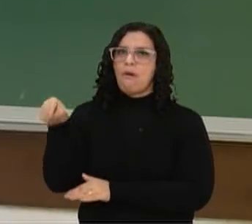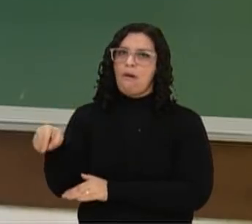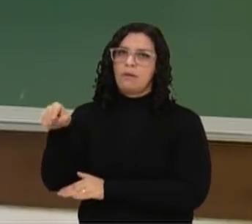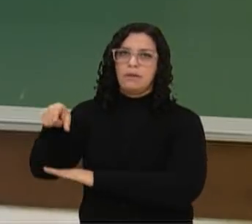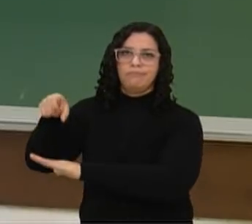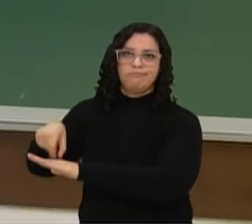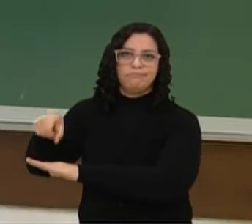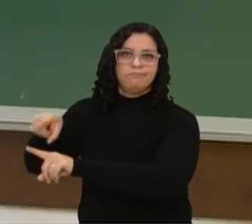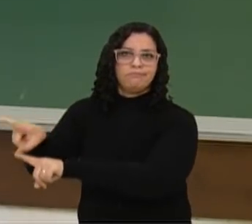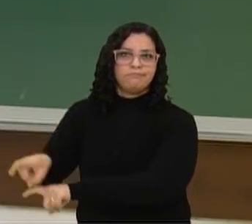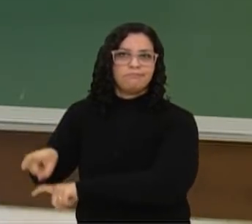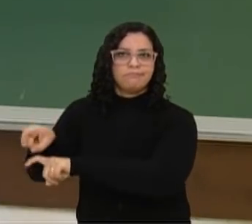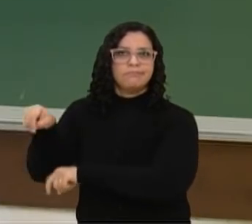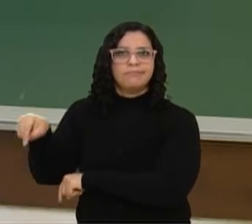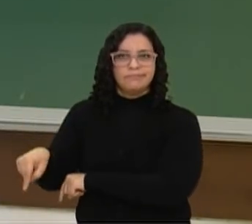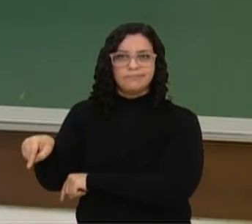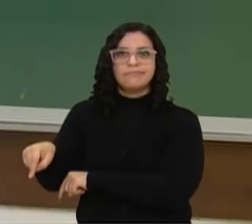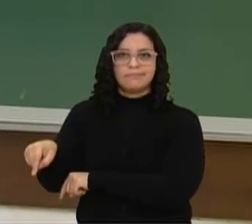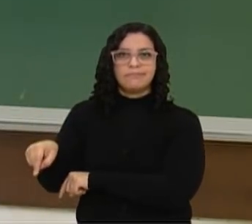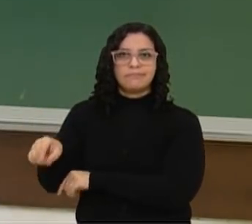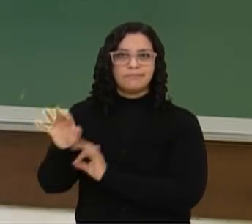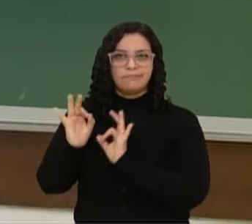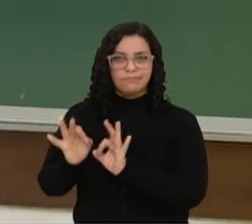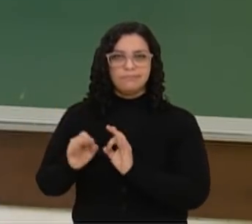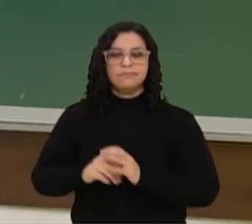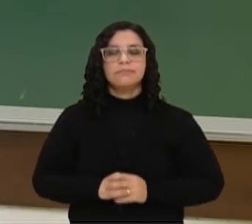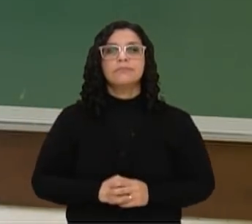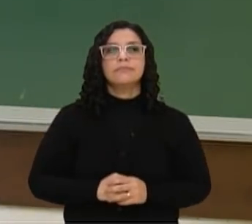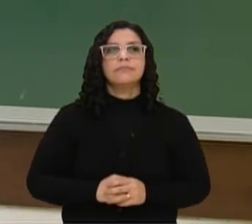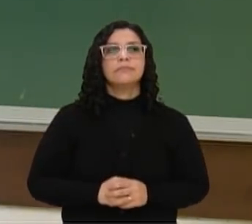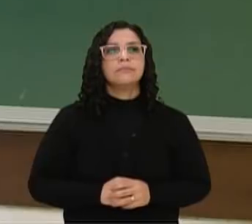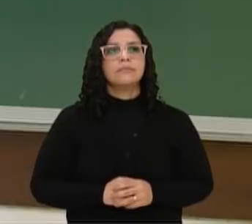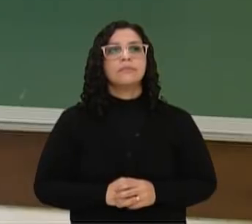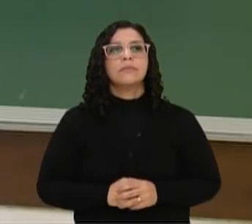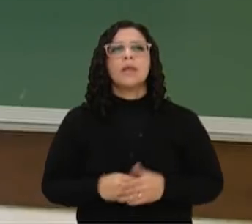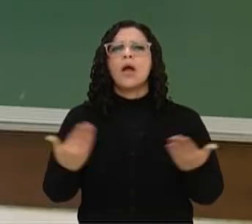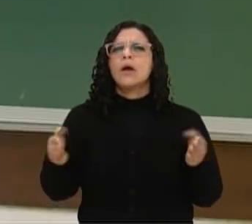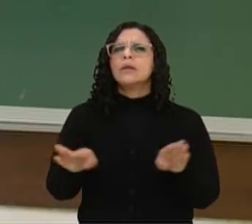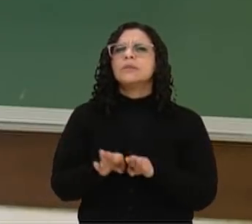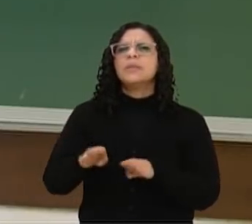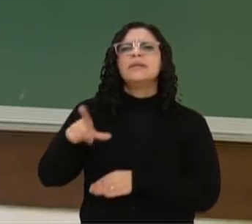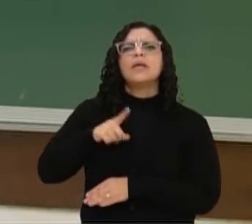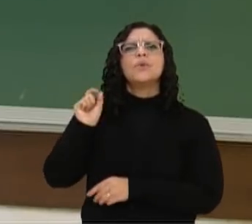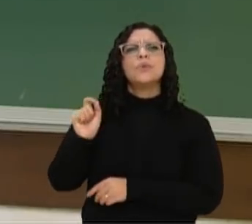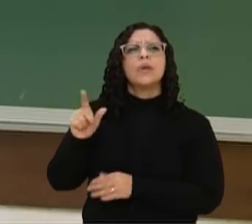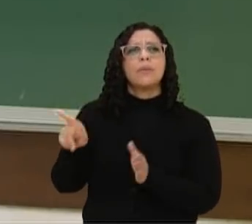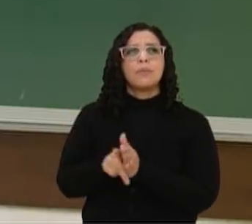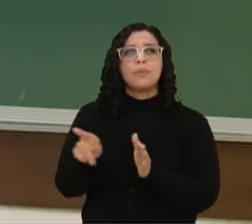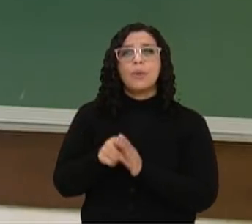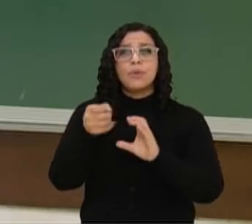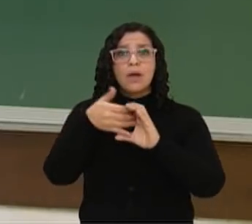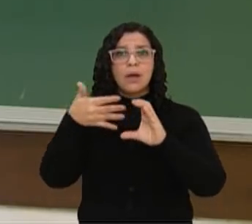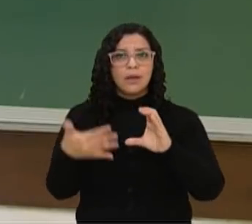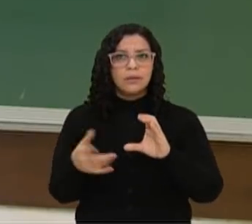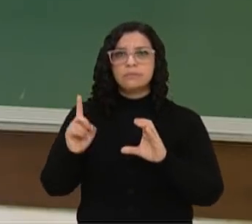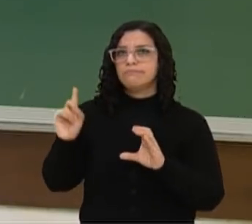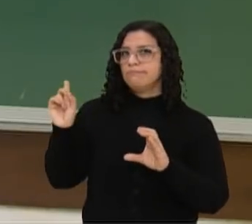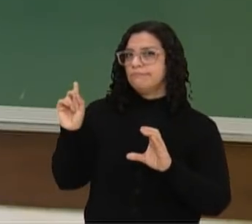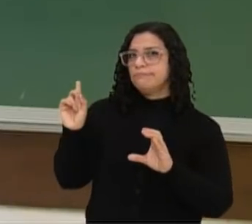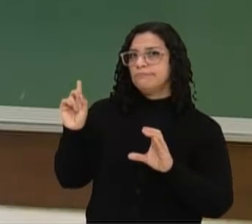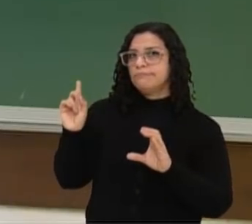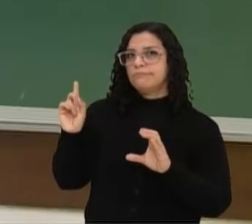do que a gente chama de agronegócio? Da agricultura, certo? O que nós vamos ter ali de características